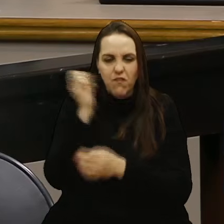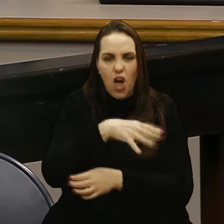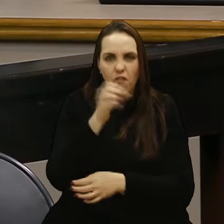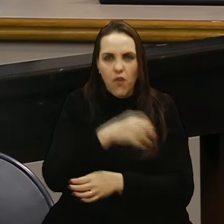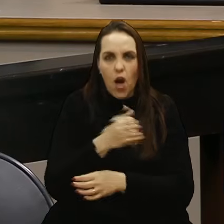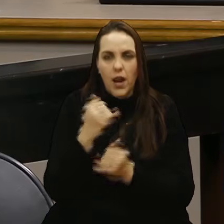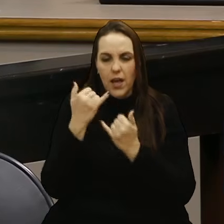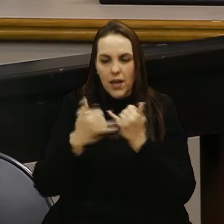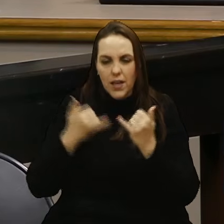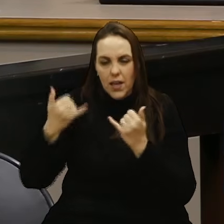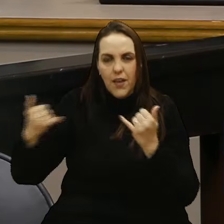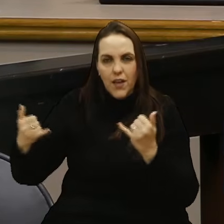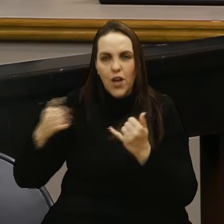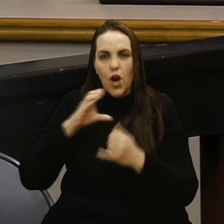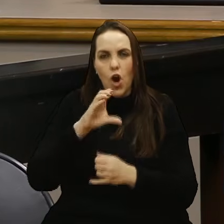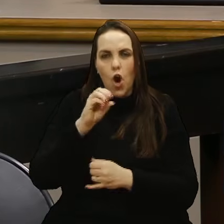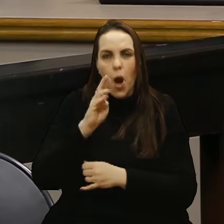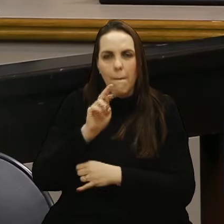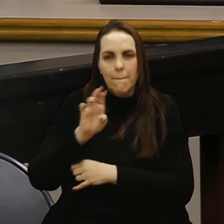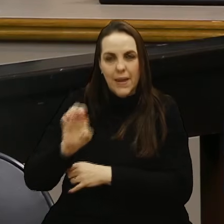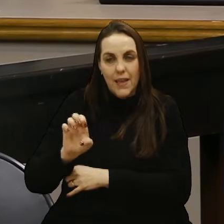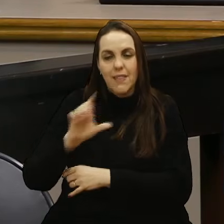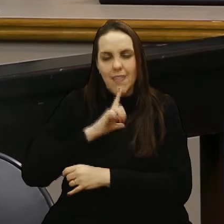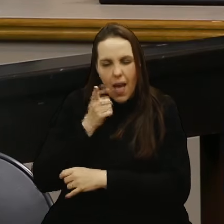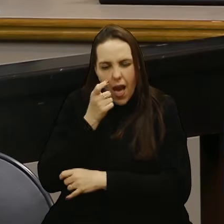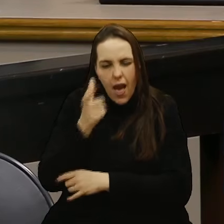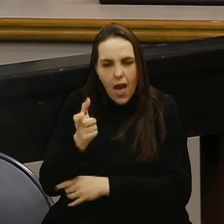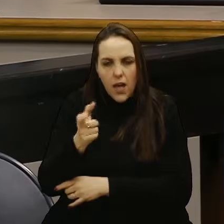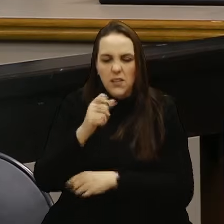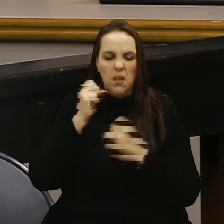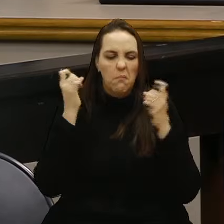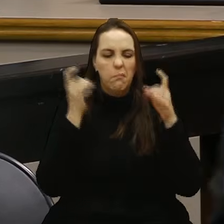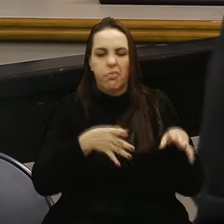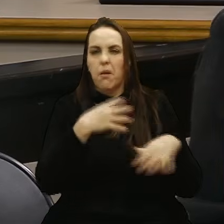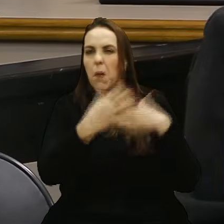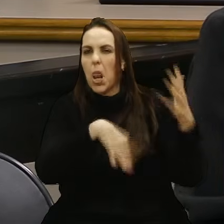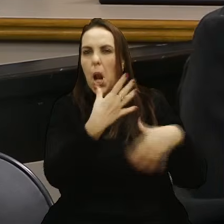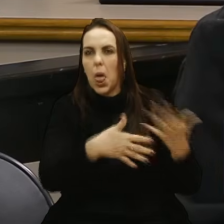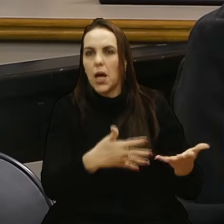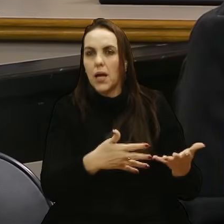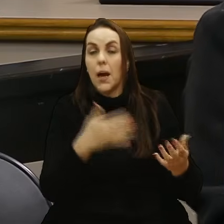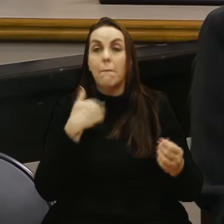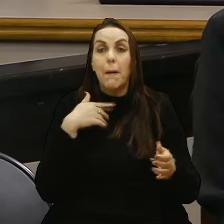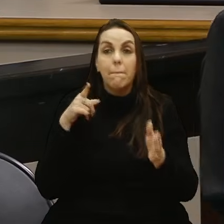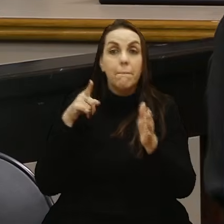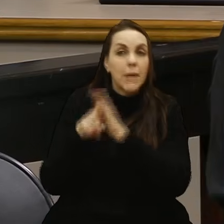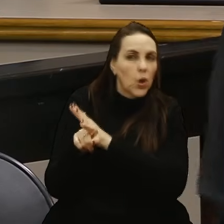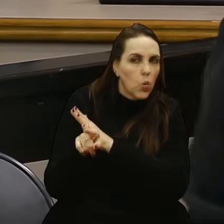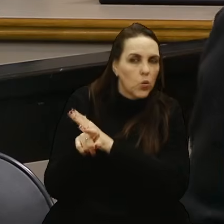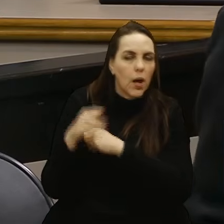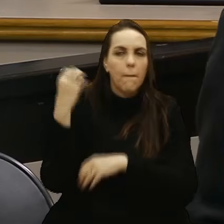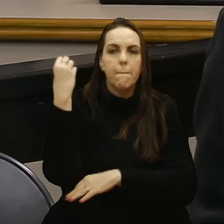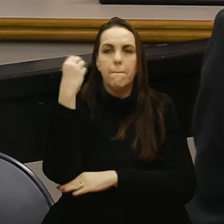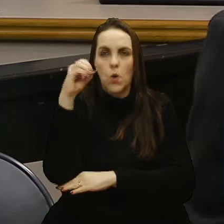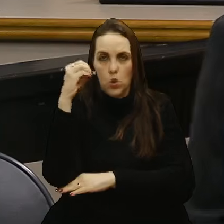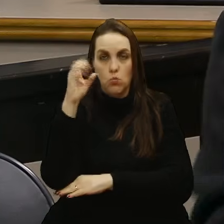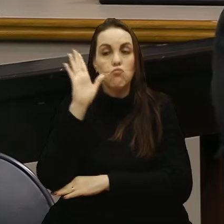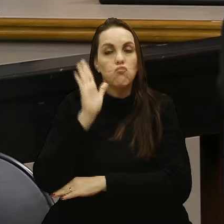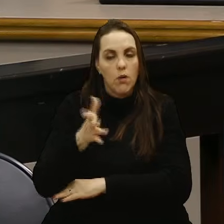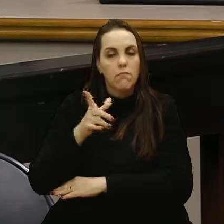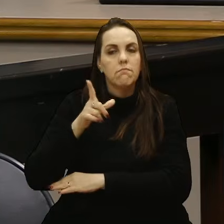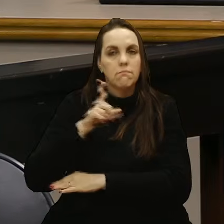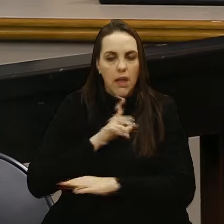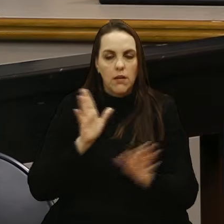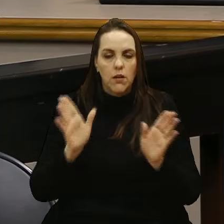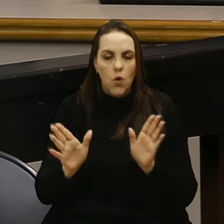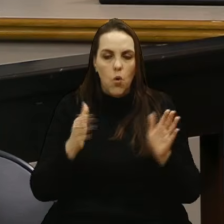ele tem, né, interesse e deixa tudo ali abandonado. A pergunta que eu faço, Porto Alegre já tem container. Se vocês